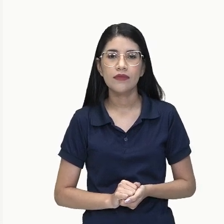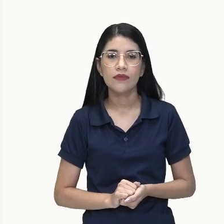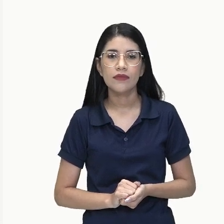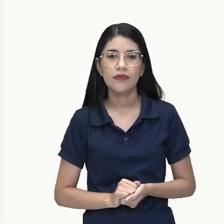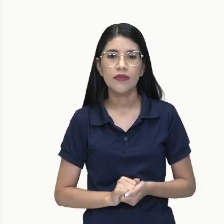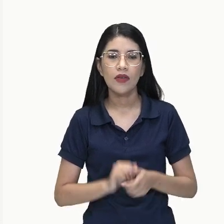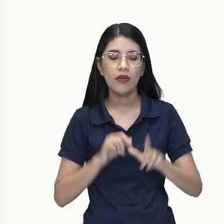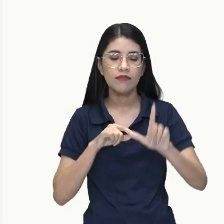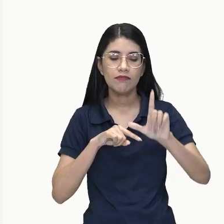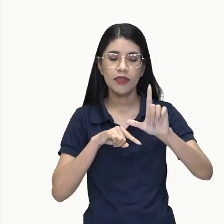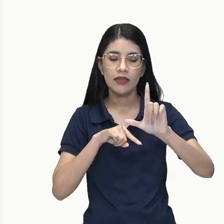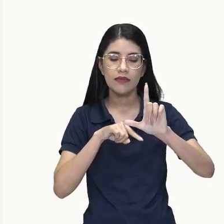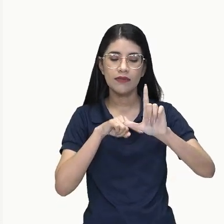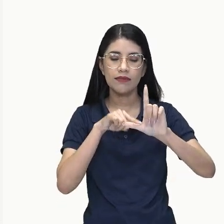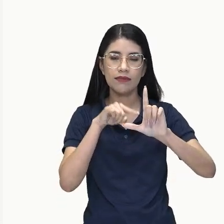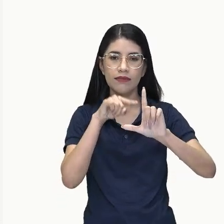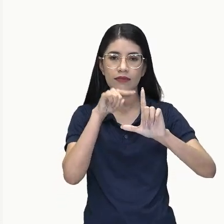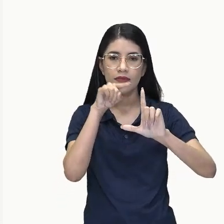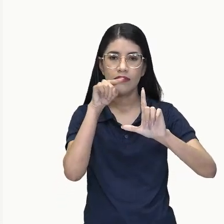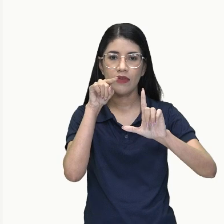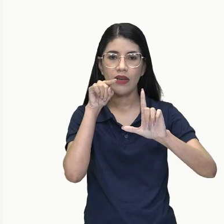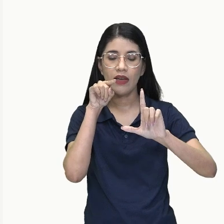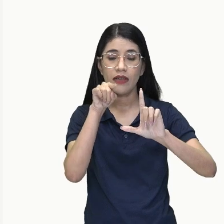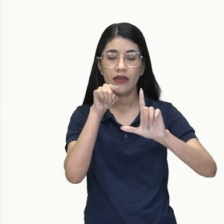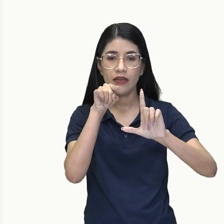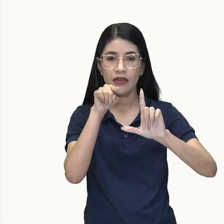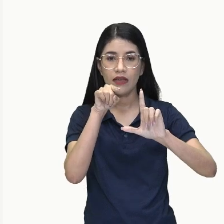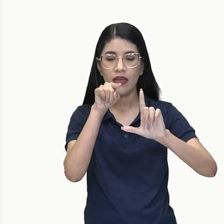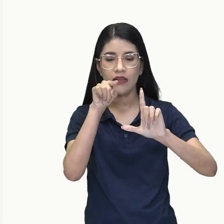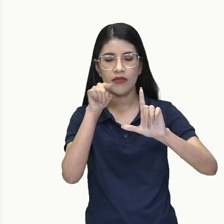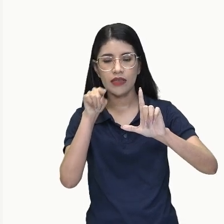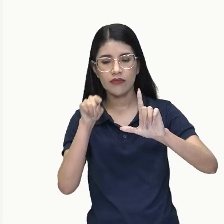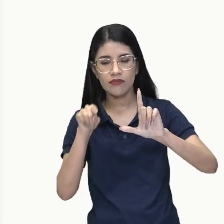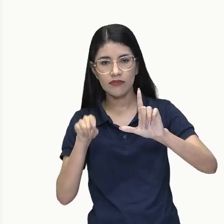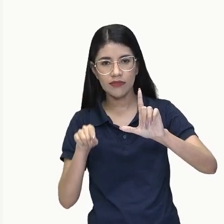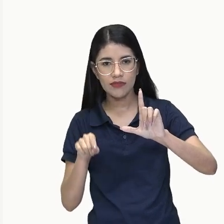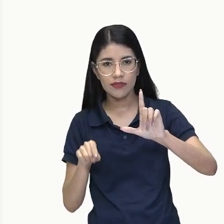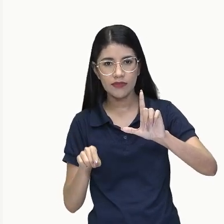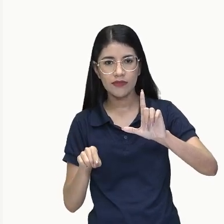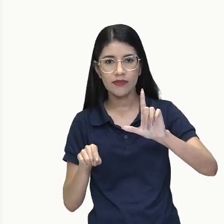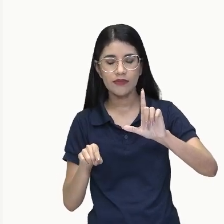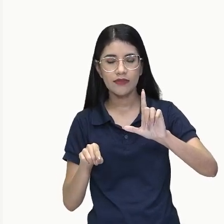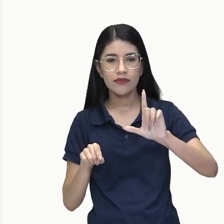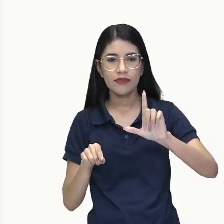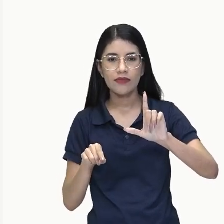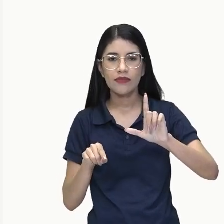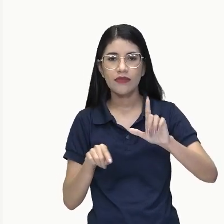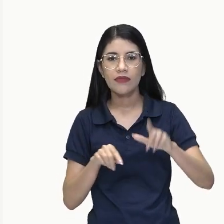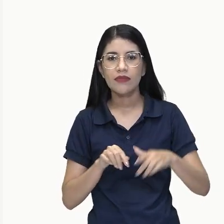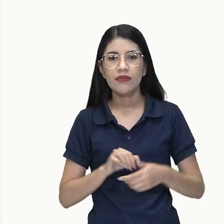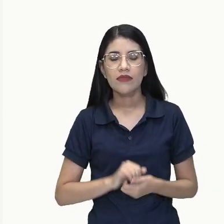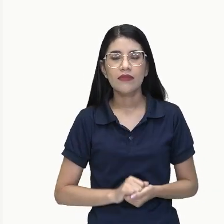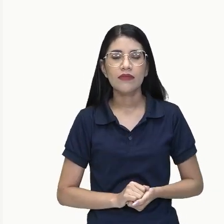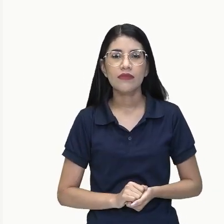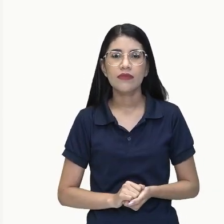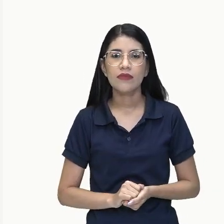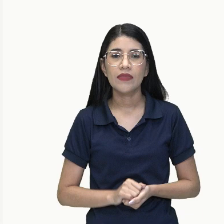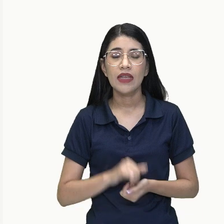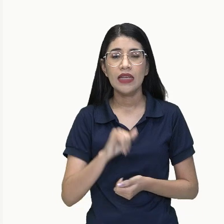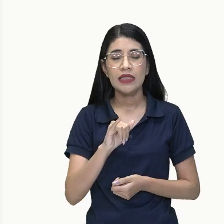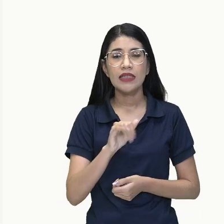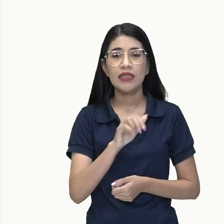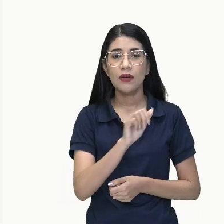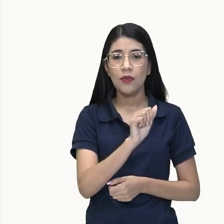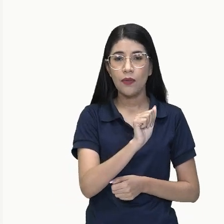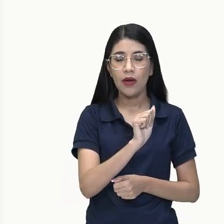vem crescendo, quando chega aqui, ela começa a decrescer novamente. Ok? Quando o coeficiente